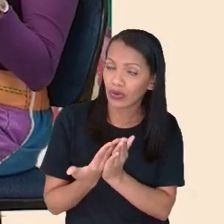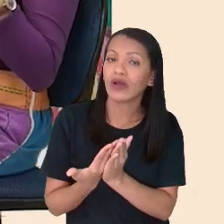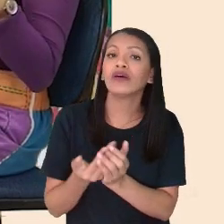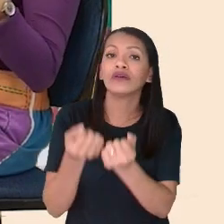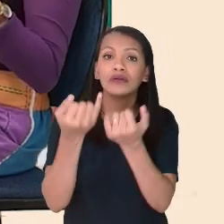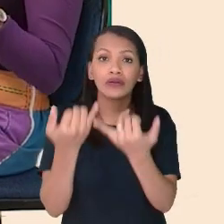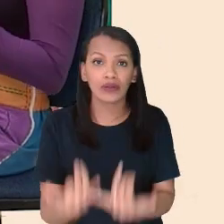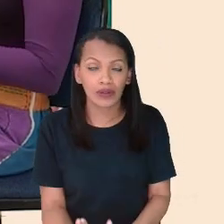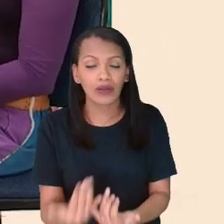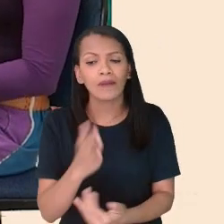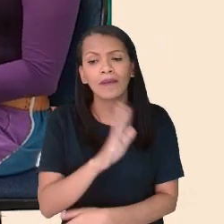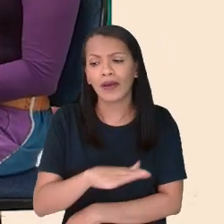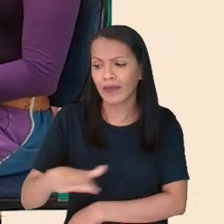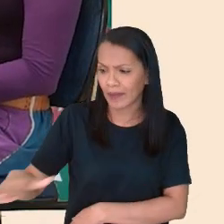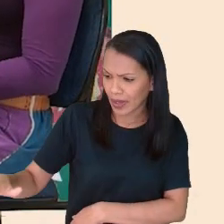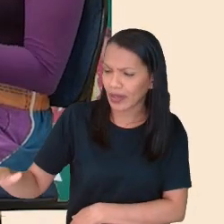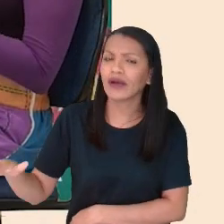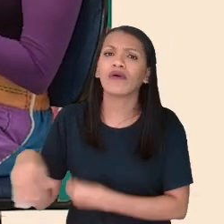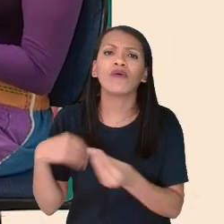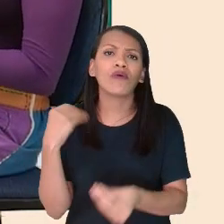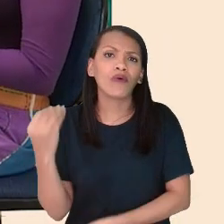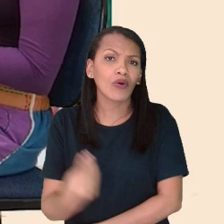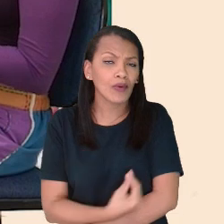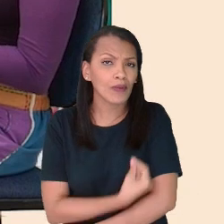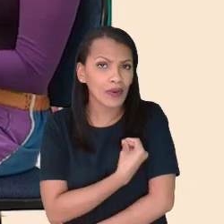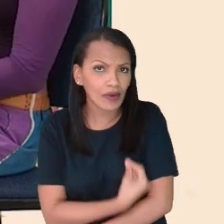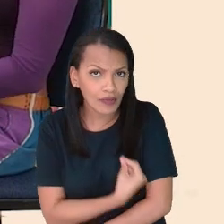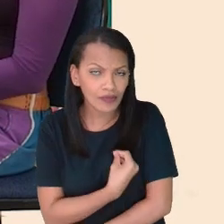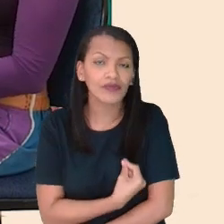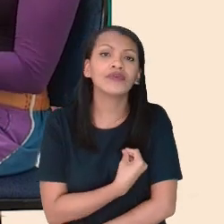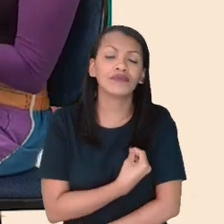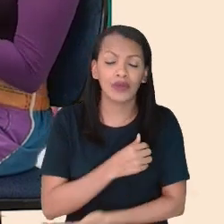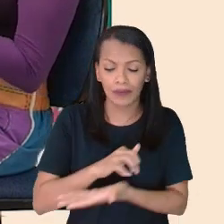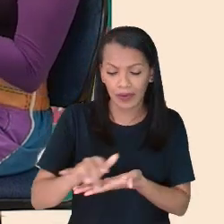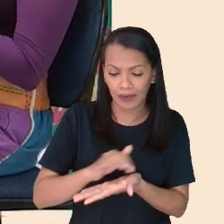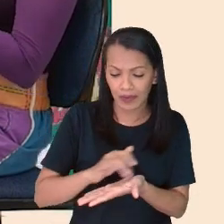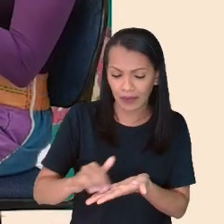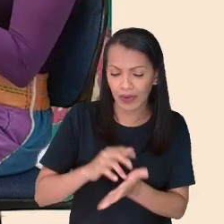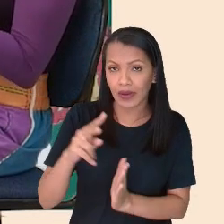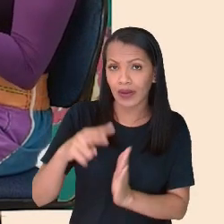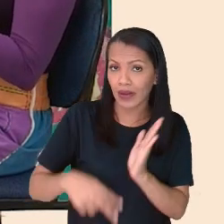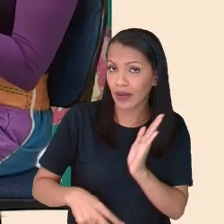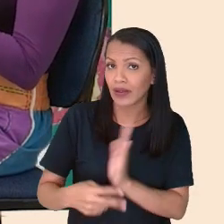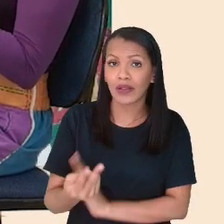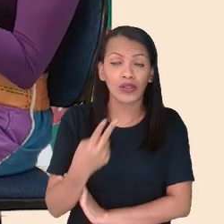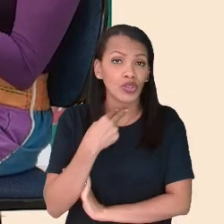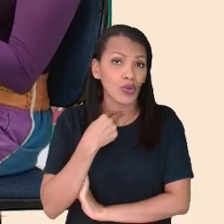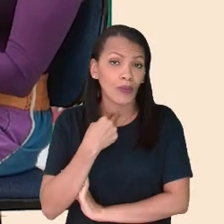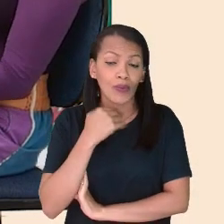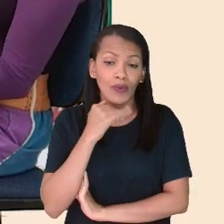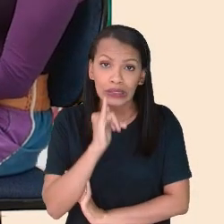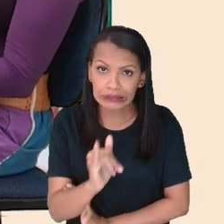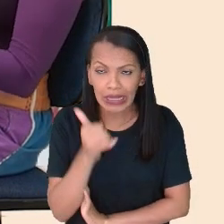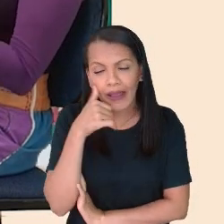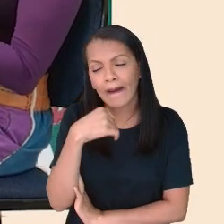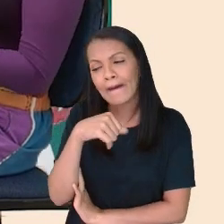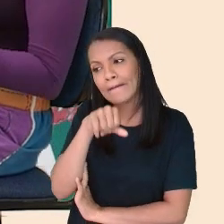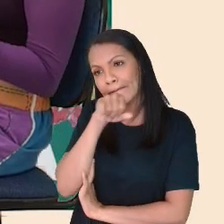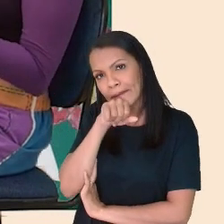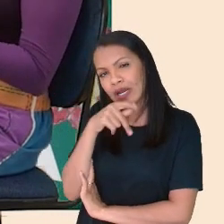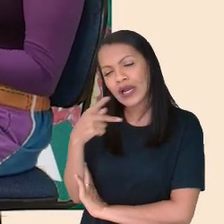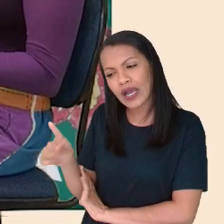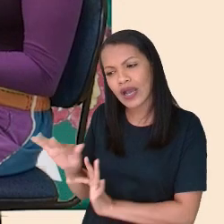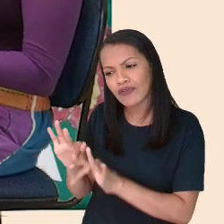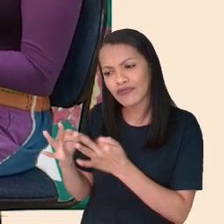falando sobre a infância de Dorina. Né? Então, ela lê o braille. A gente não pode deixar de falar da mãe, né, da família,